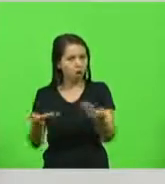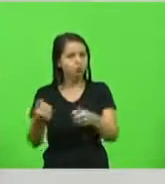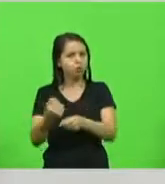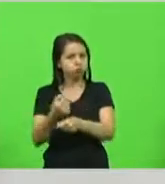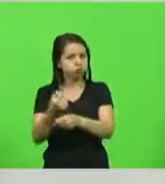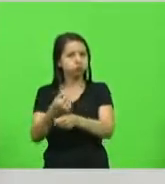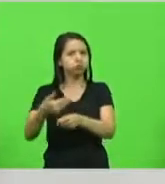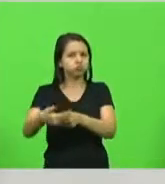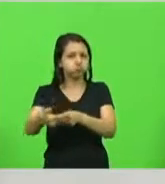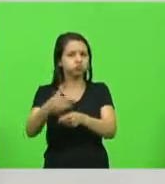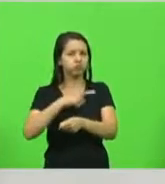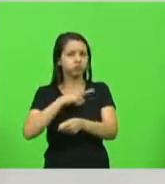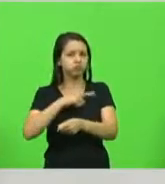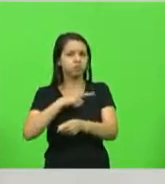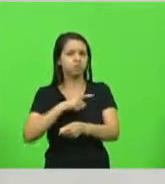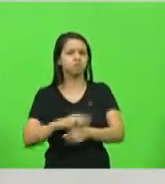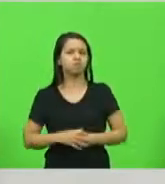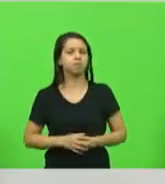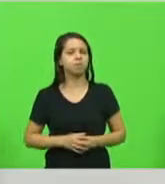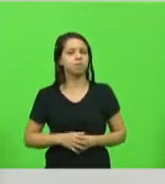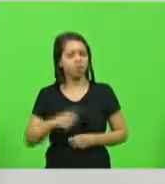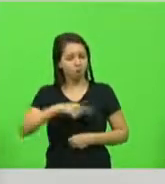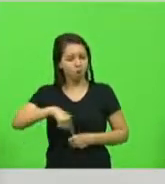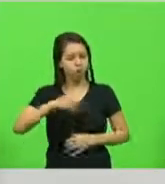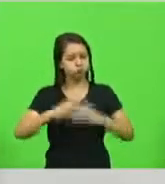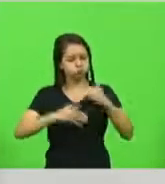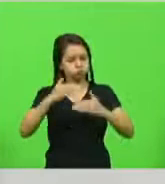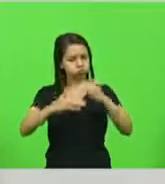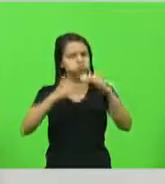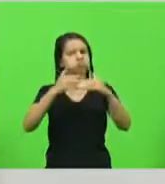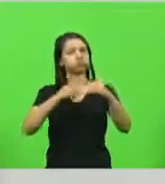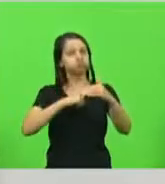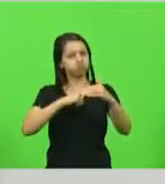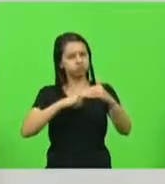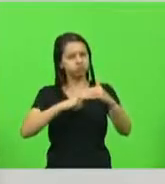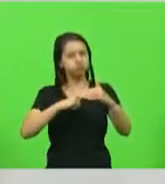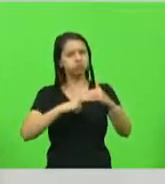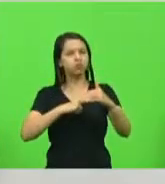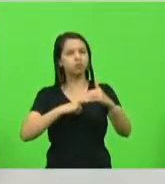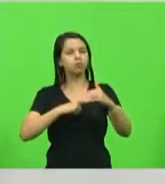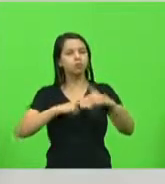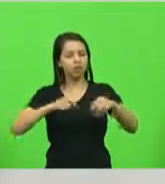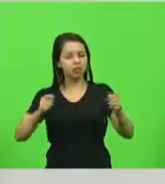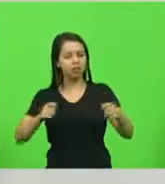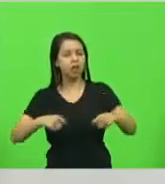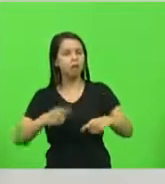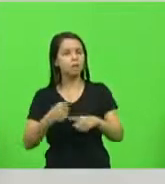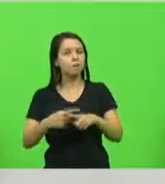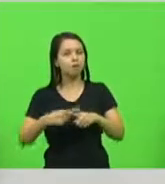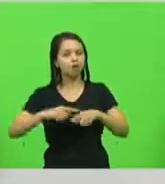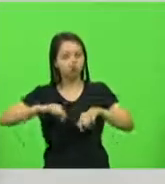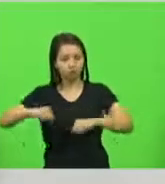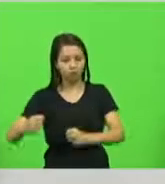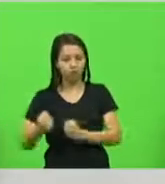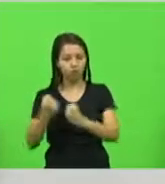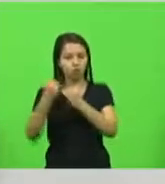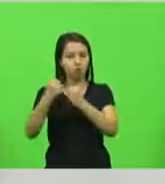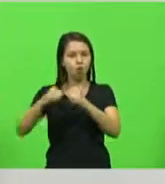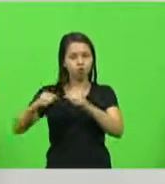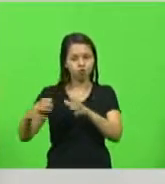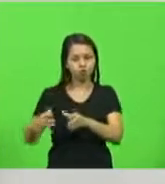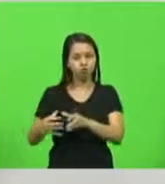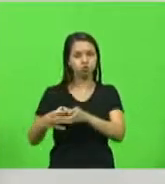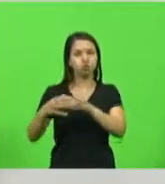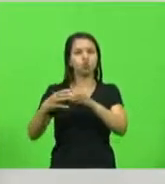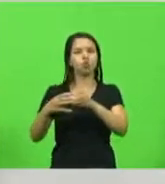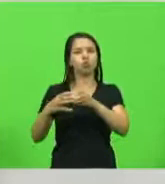Reforço, os avanços são muitos, mas são possíveis porque forças se somam para torná-los realidade em todas as